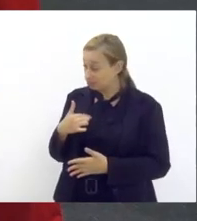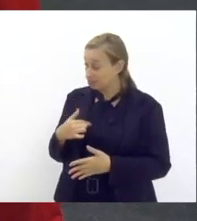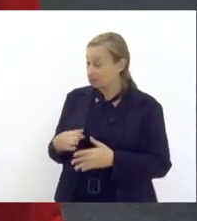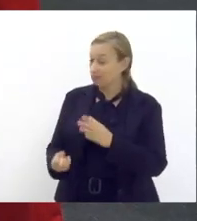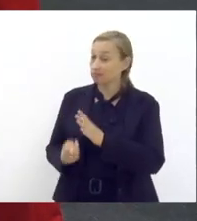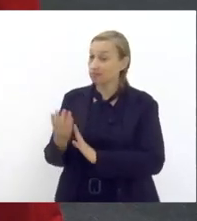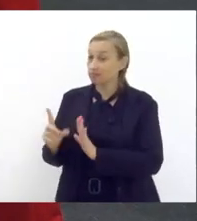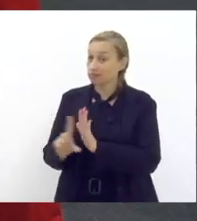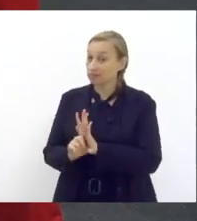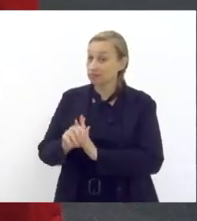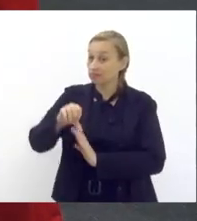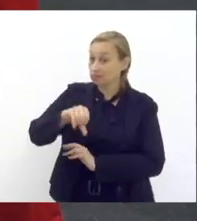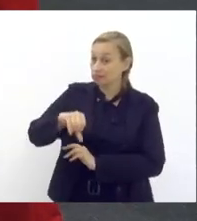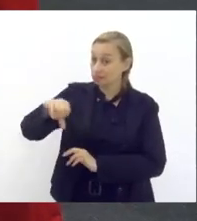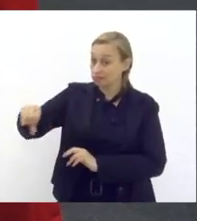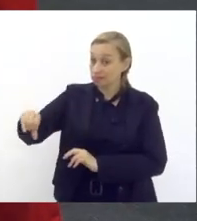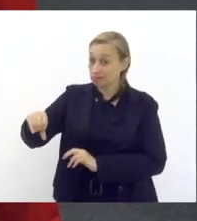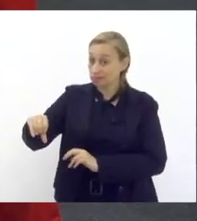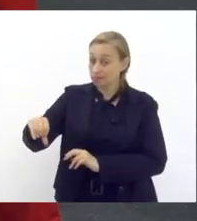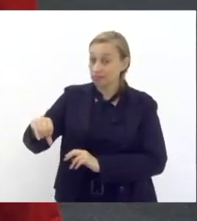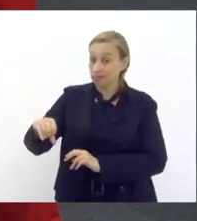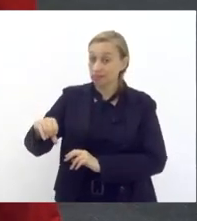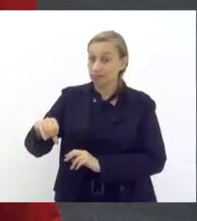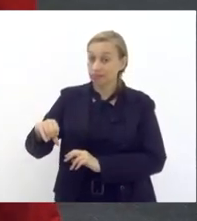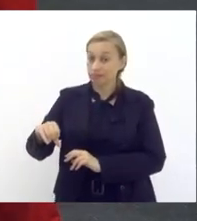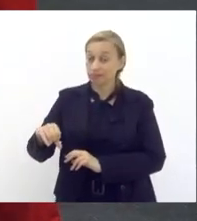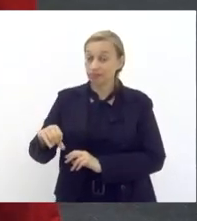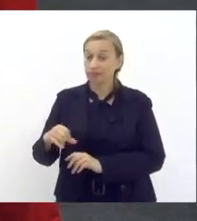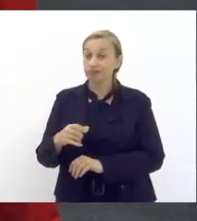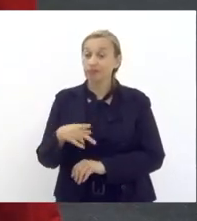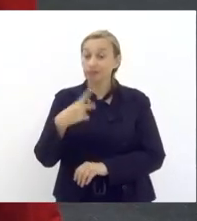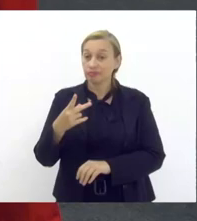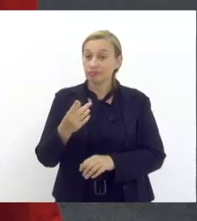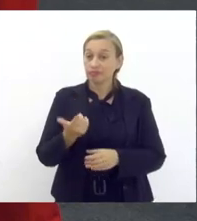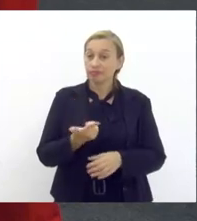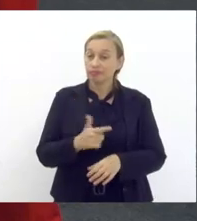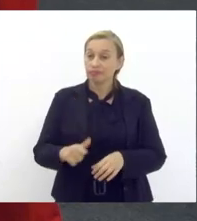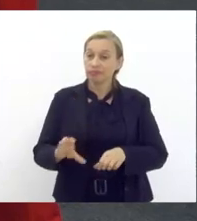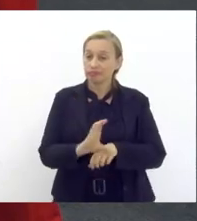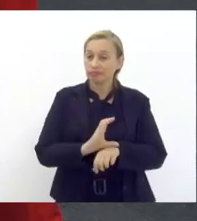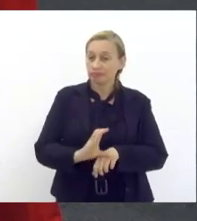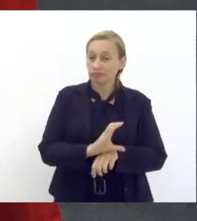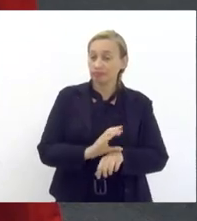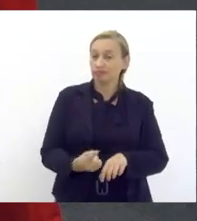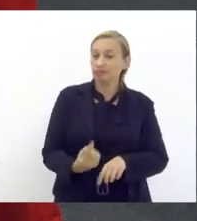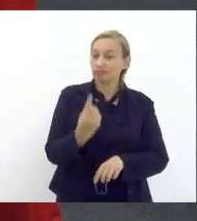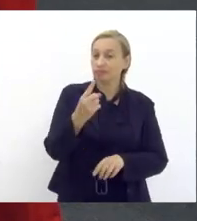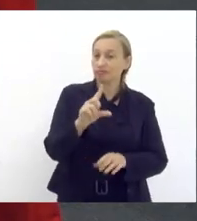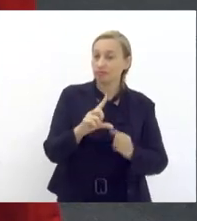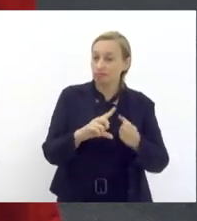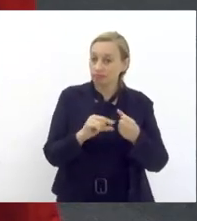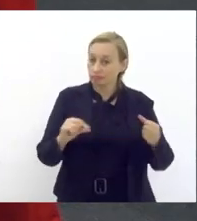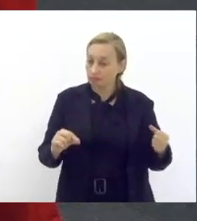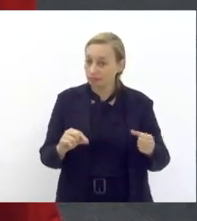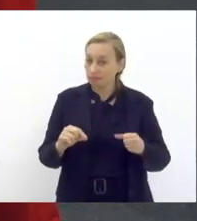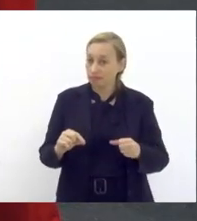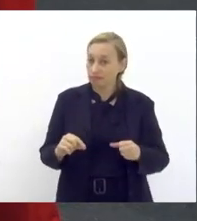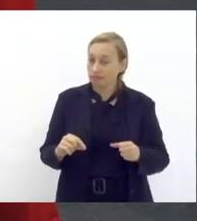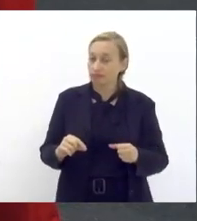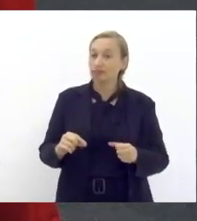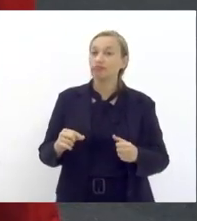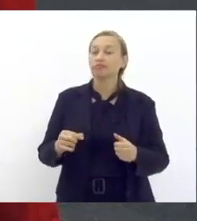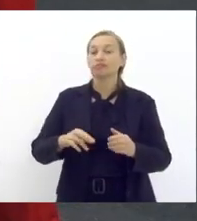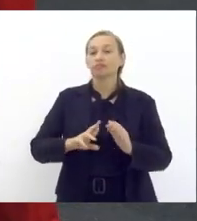em 99, e que foi considerada inconstitucional por causa de um artigo que punia os funcionários que se omitiam, a gente teve que